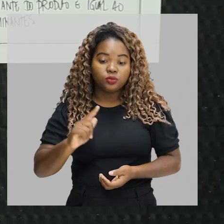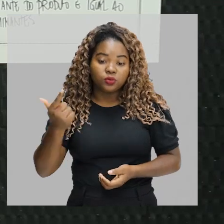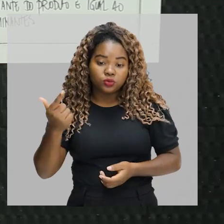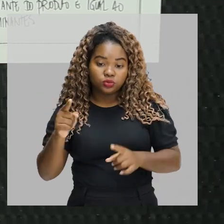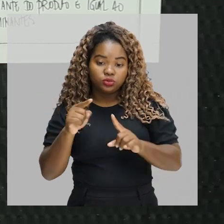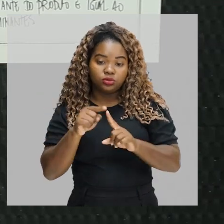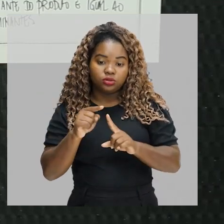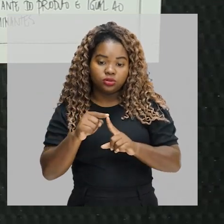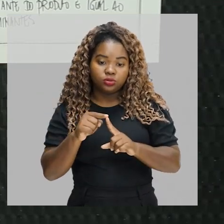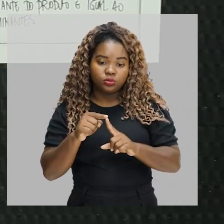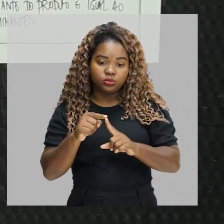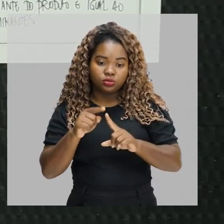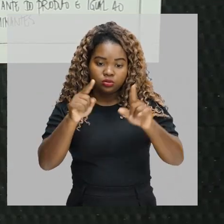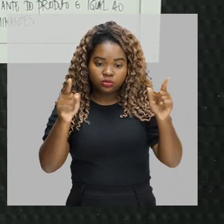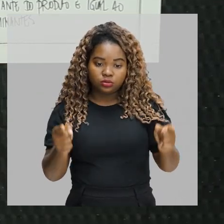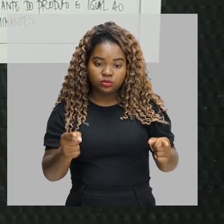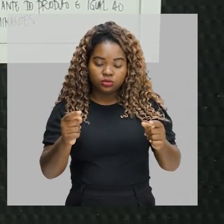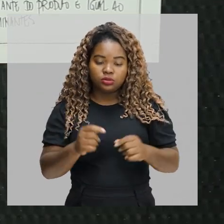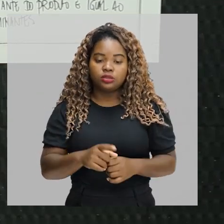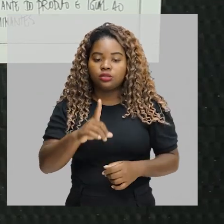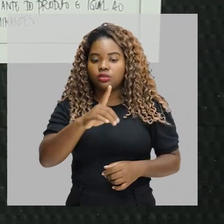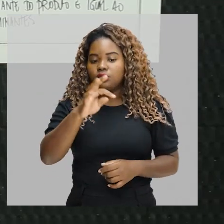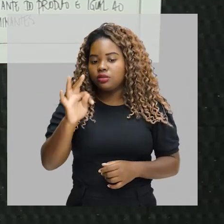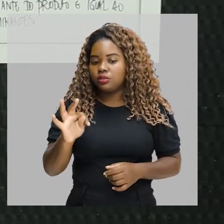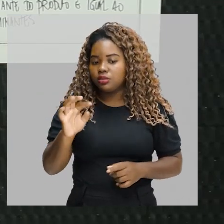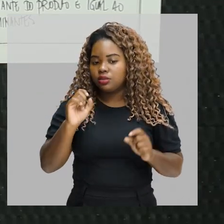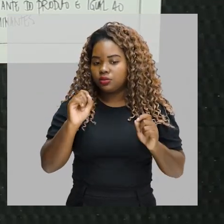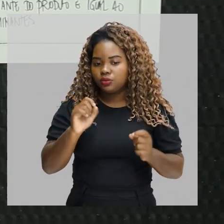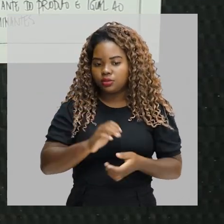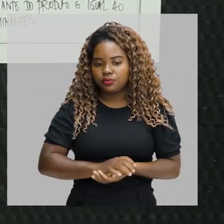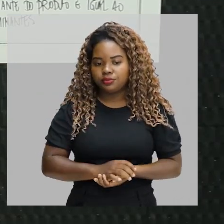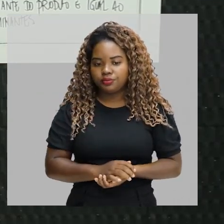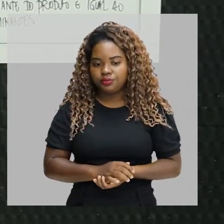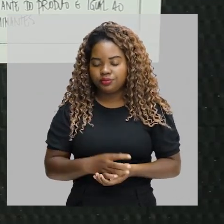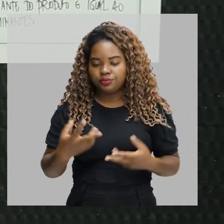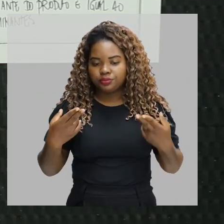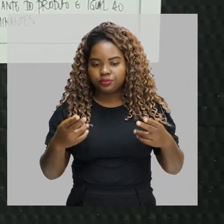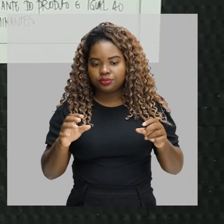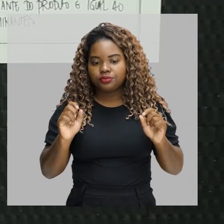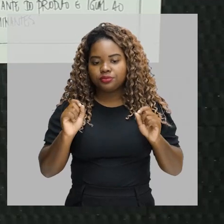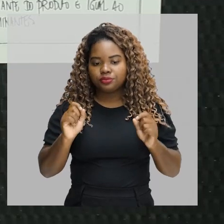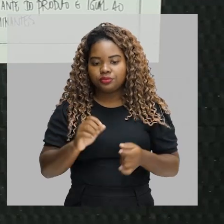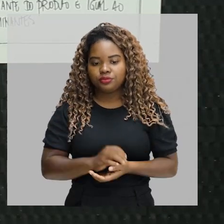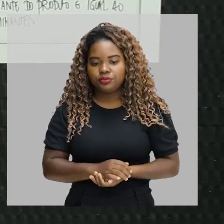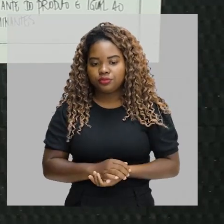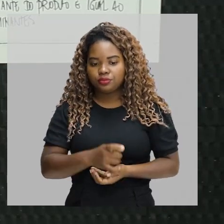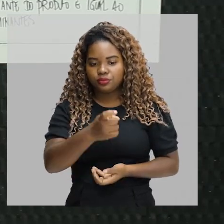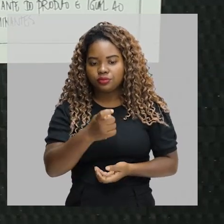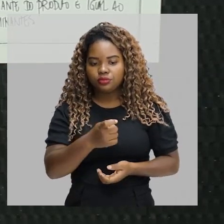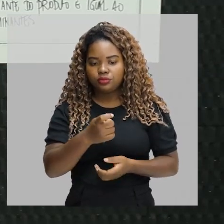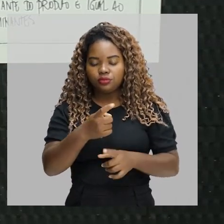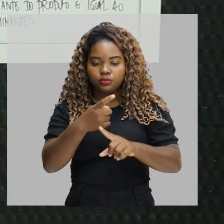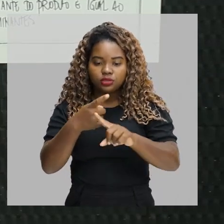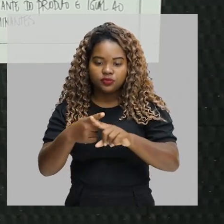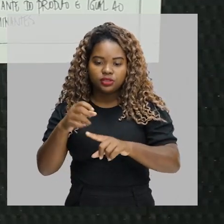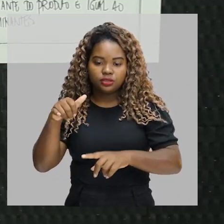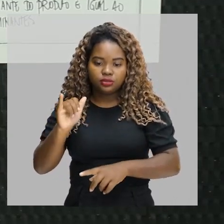né? Esse determinante aqui, ele vai ser igual a x vezes